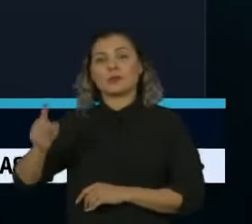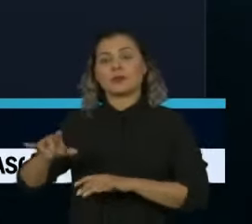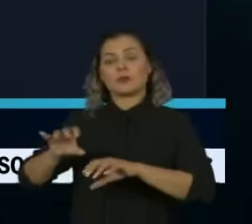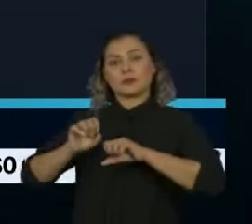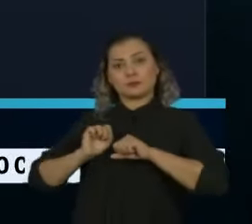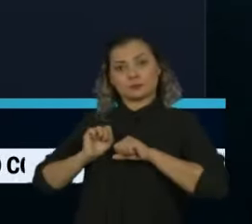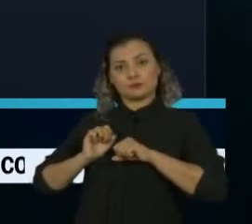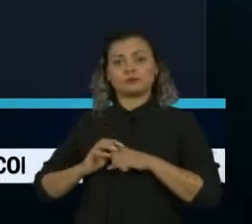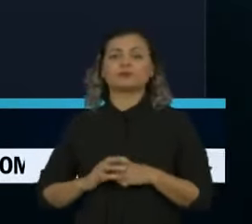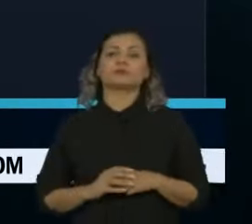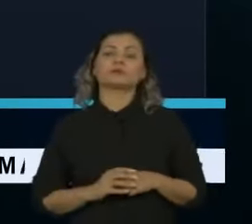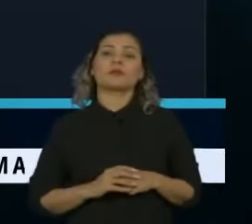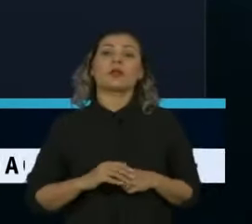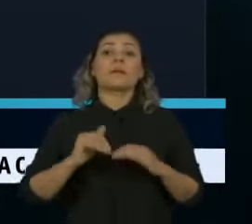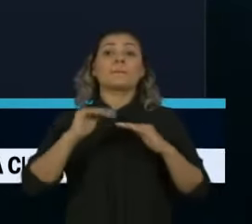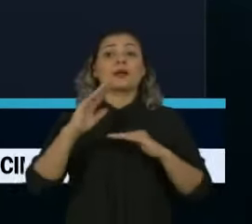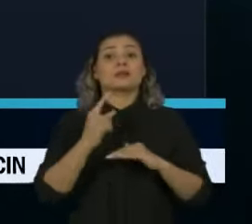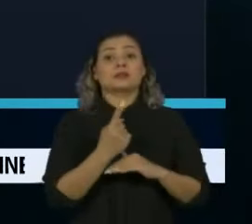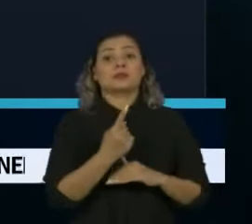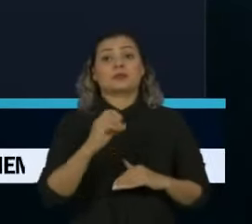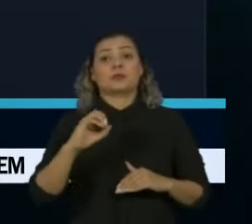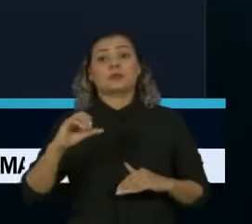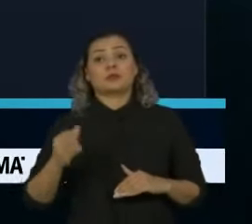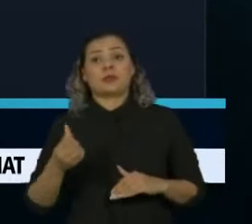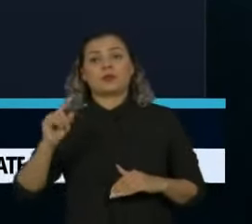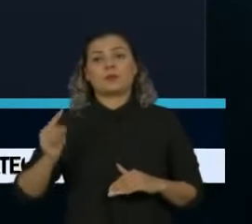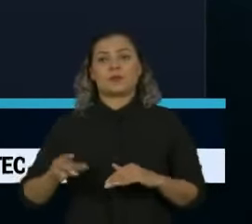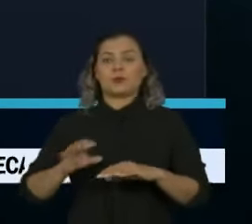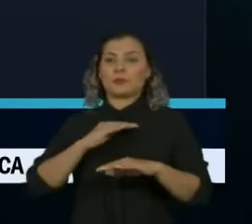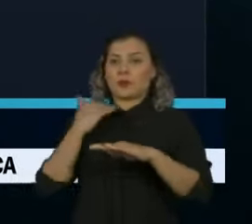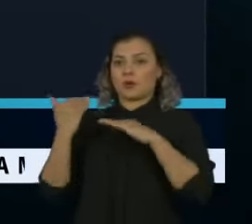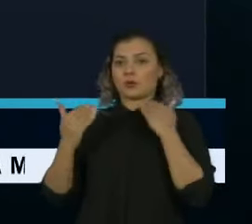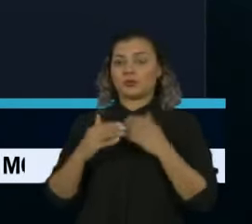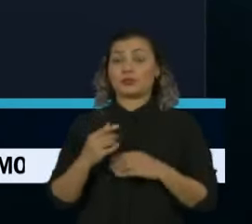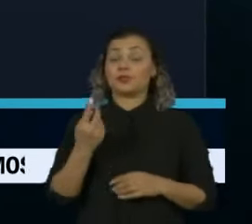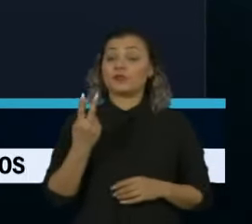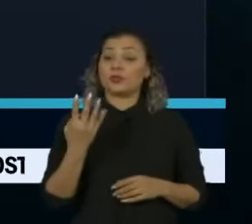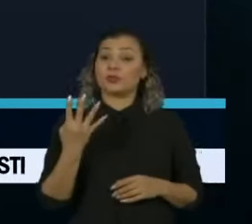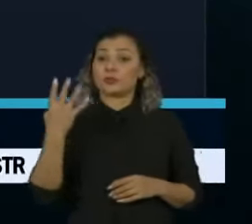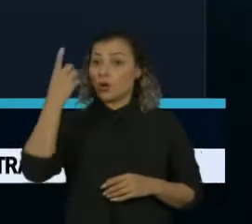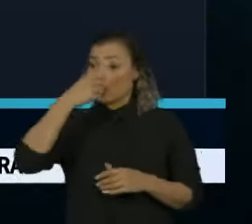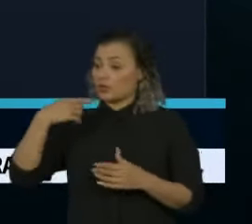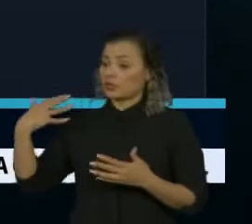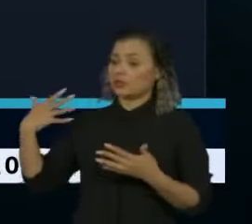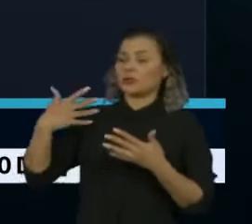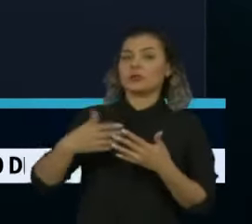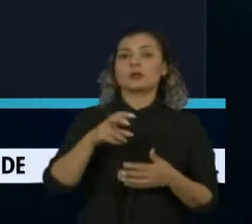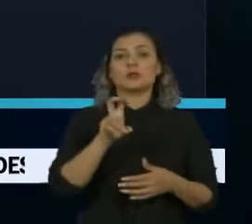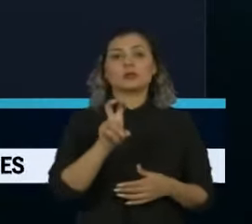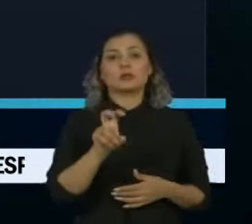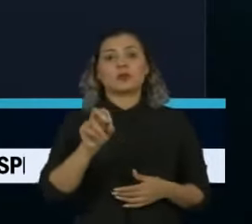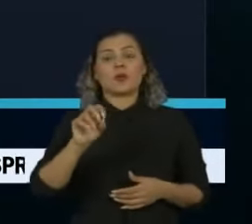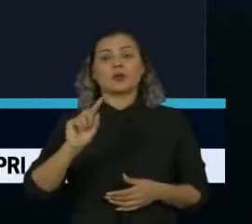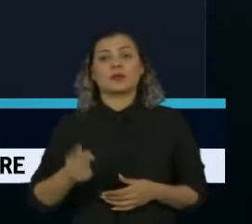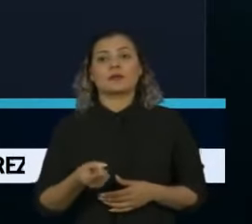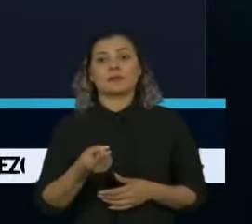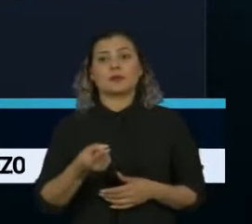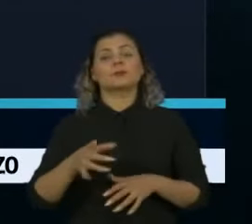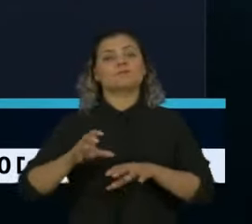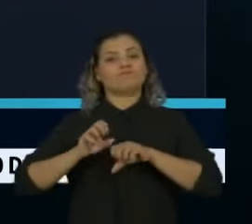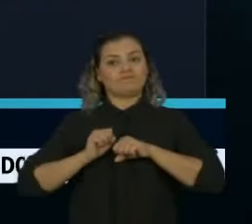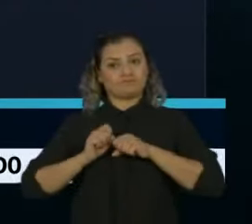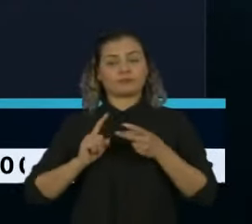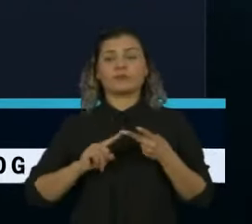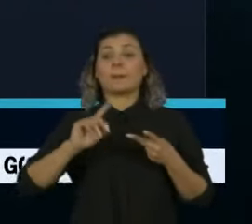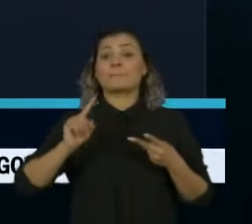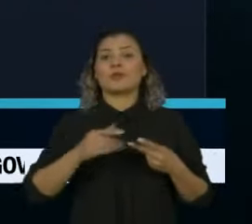3.275.000 casos, com mais de 106 mil óbitos. No último dia, foram cerca de 50 mil novos registros e mais